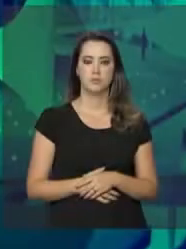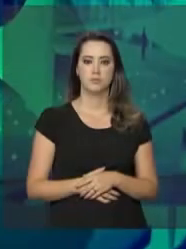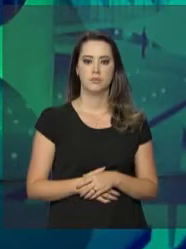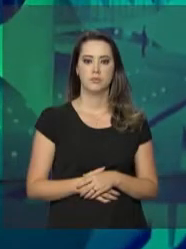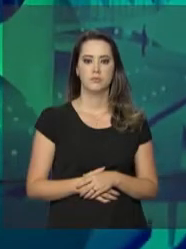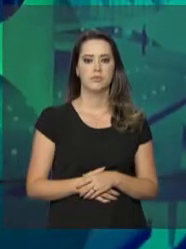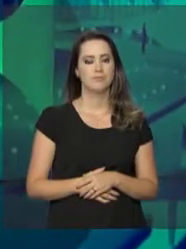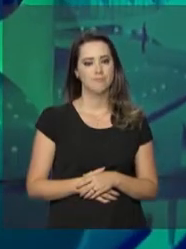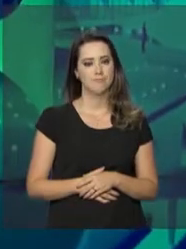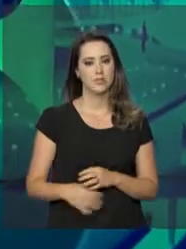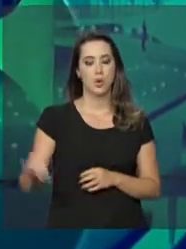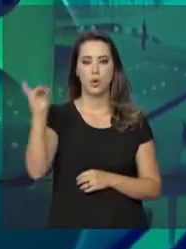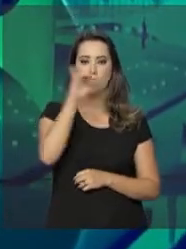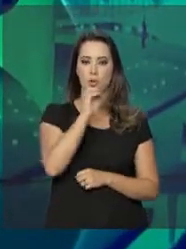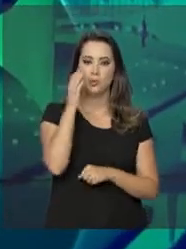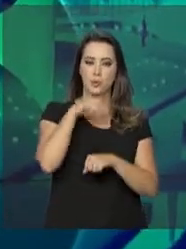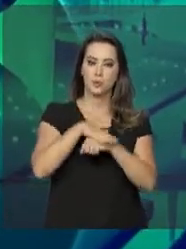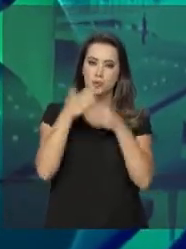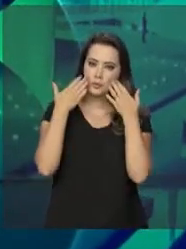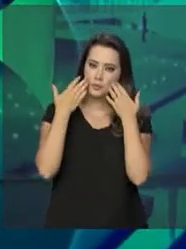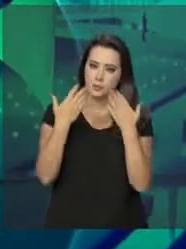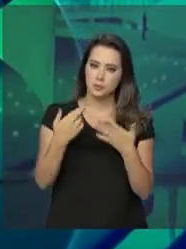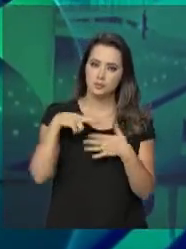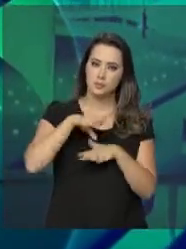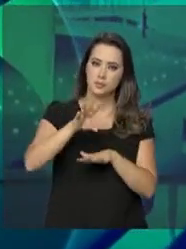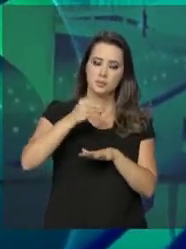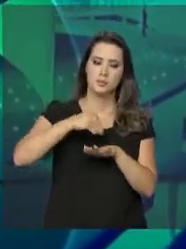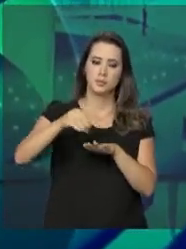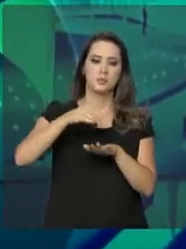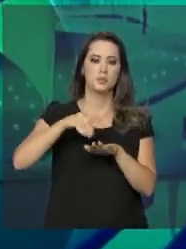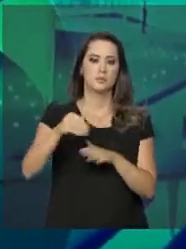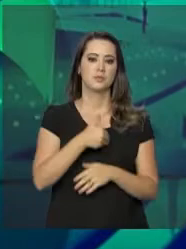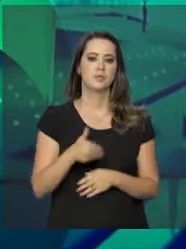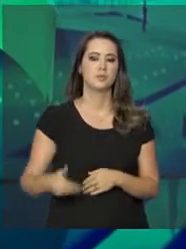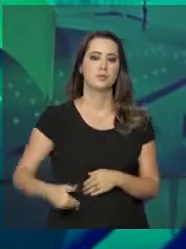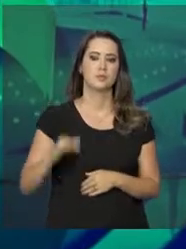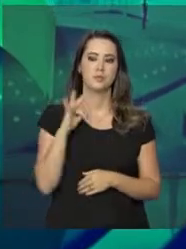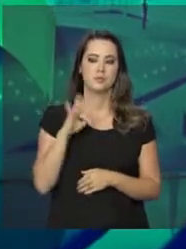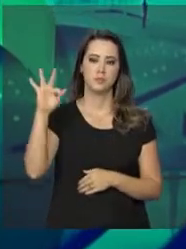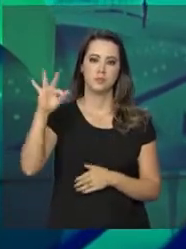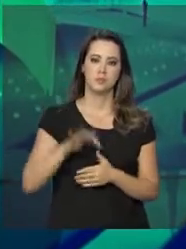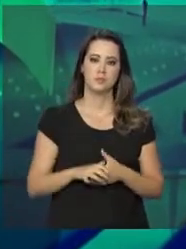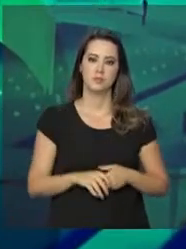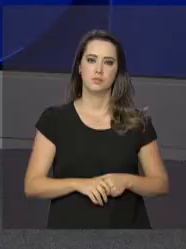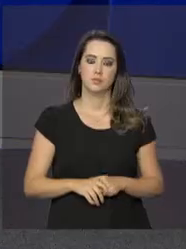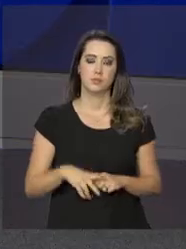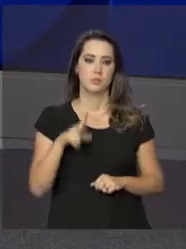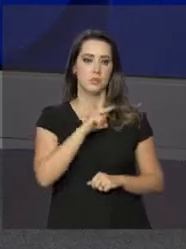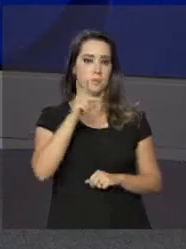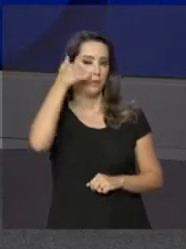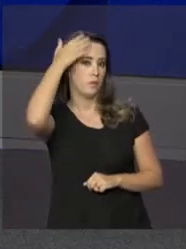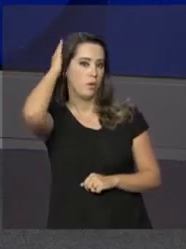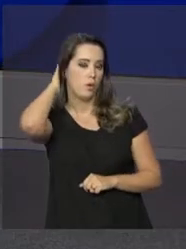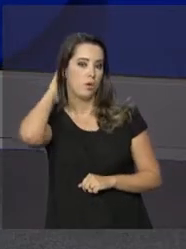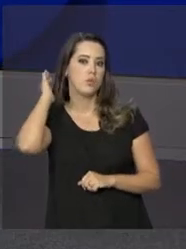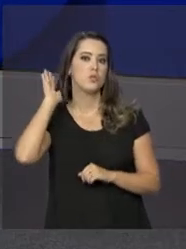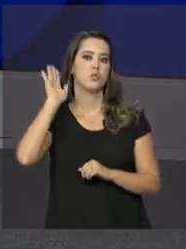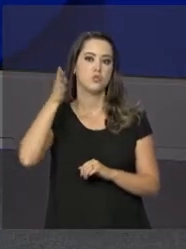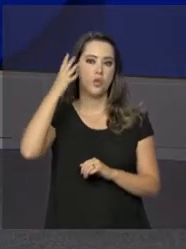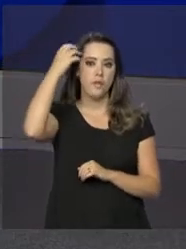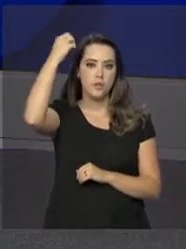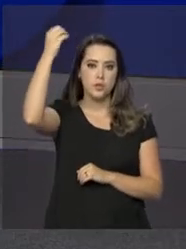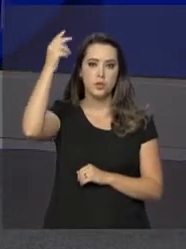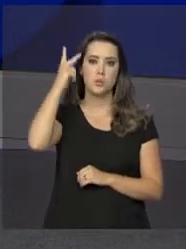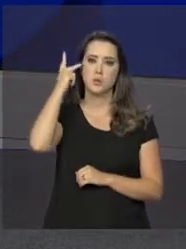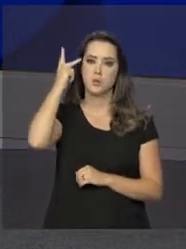olá boa noite voltamos com o repórter nbr e as notícias do governo federal o presidente michel temer já